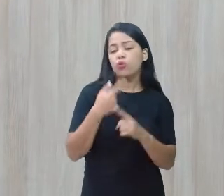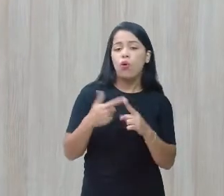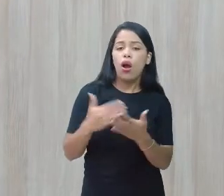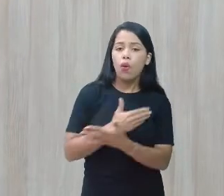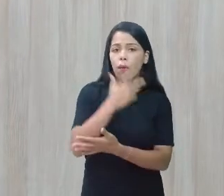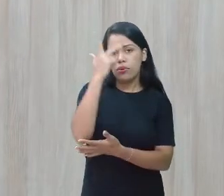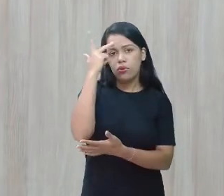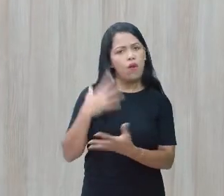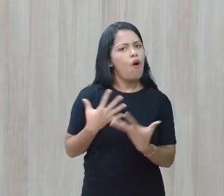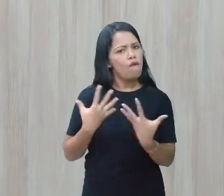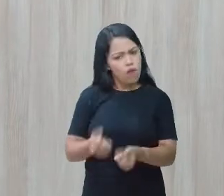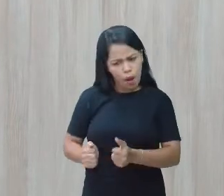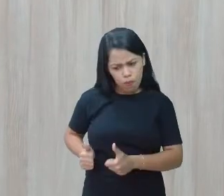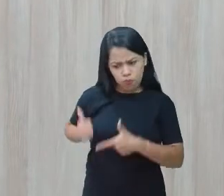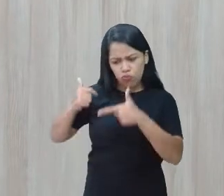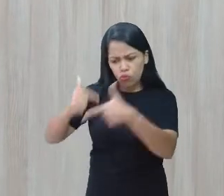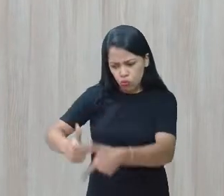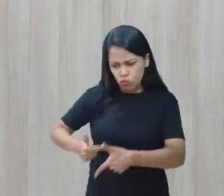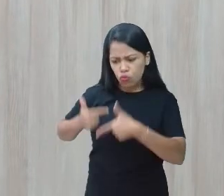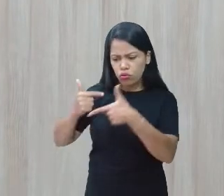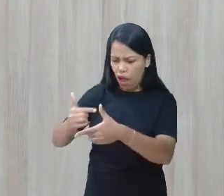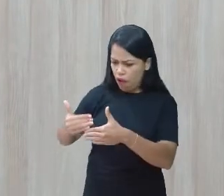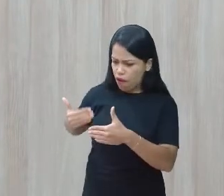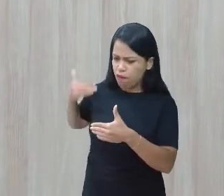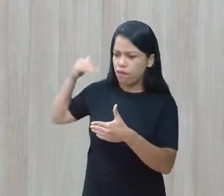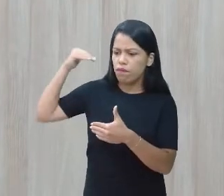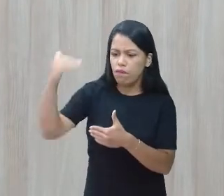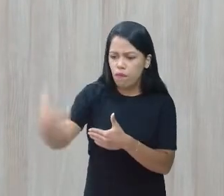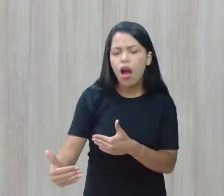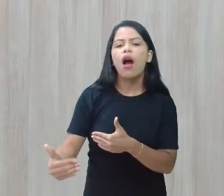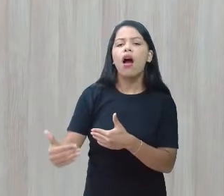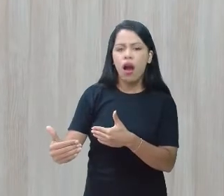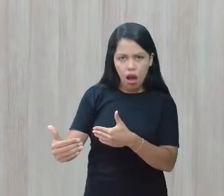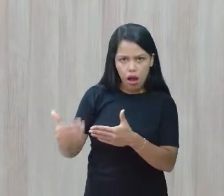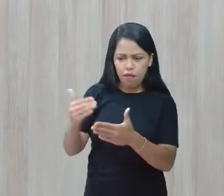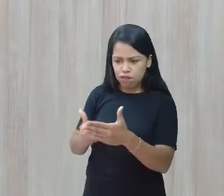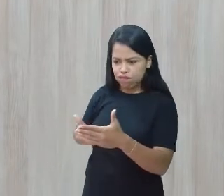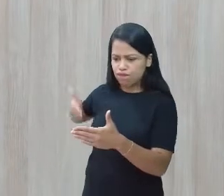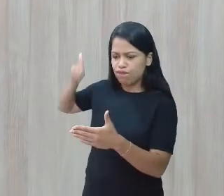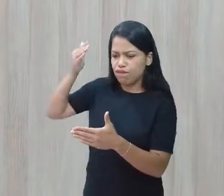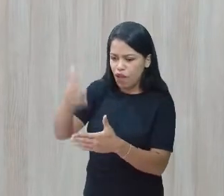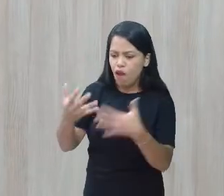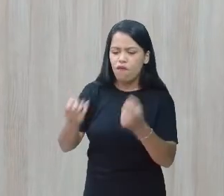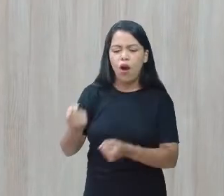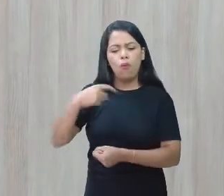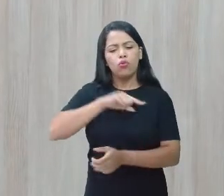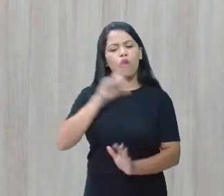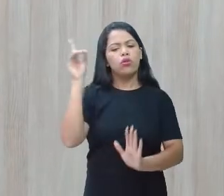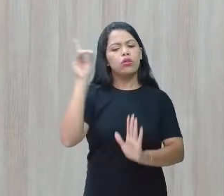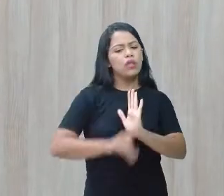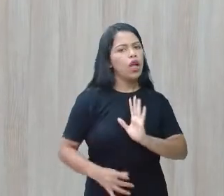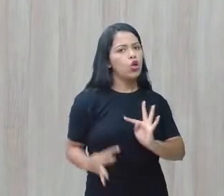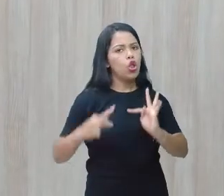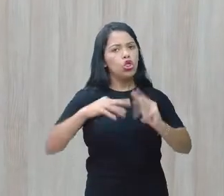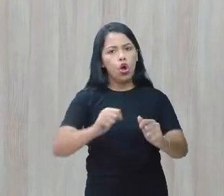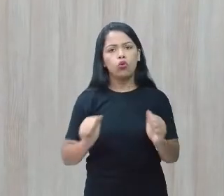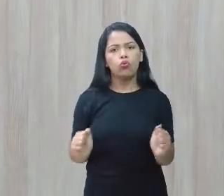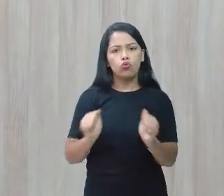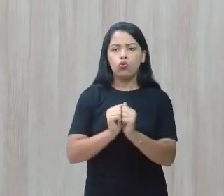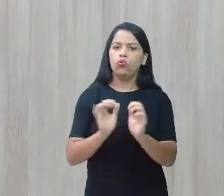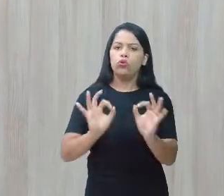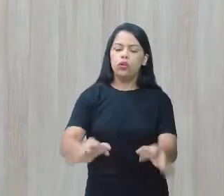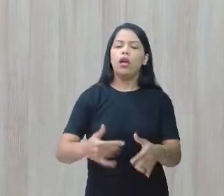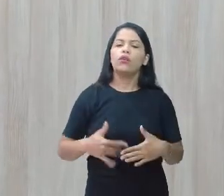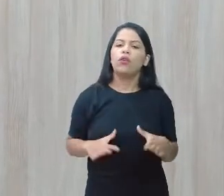Não, vamos à luta, vamos à frente. Vamos conquistar os nossos direitos. E todos nós, e todos juntos. Aí eu vou chamar a